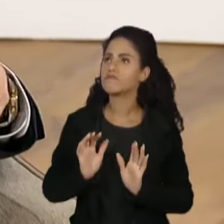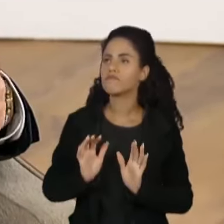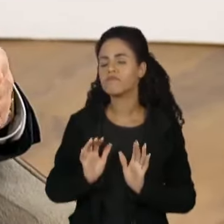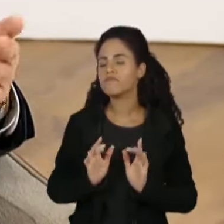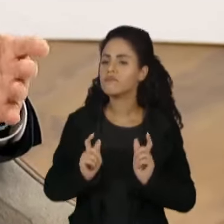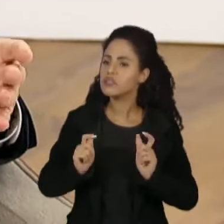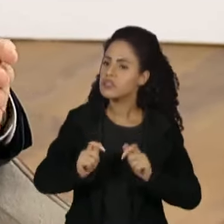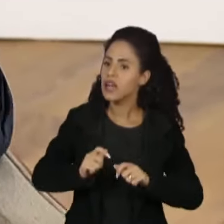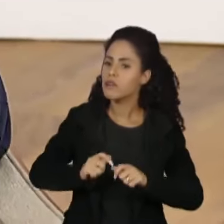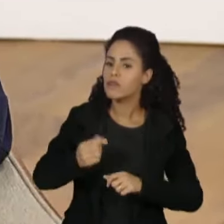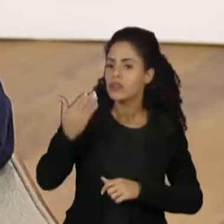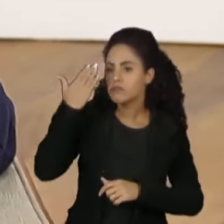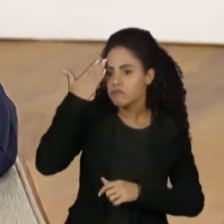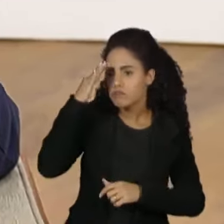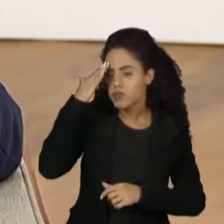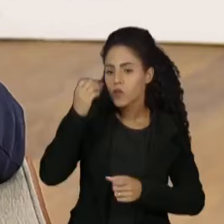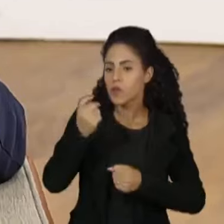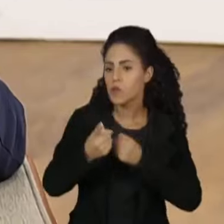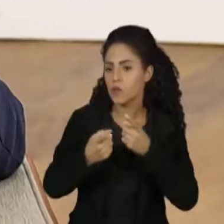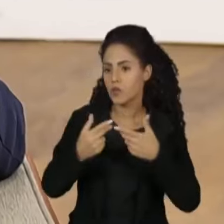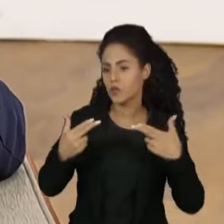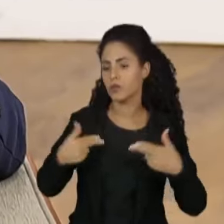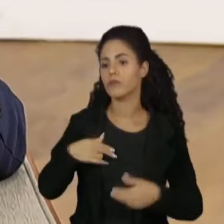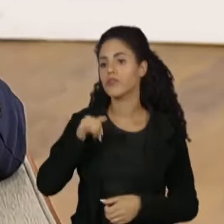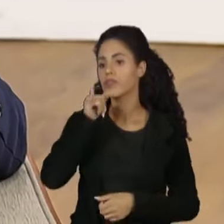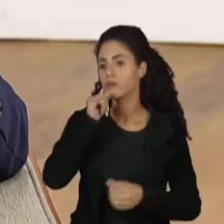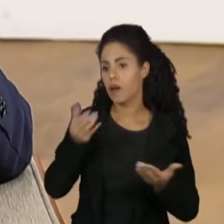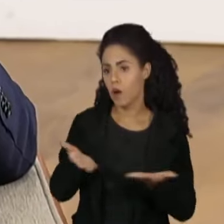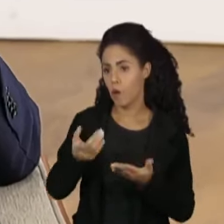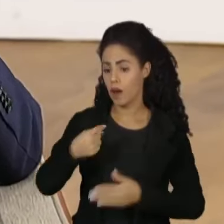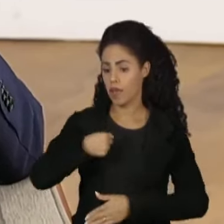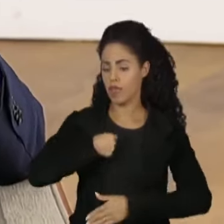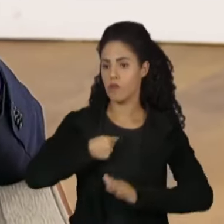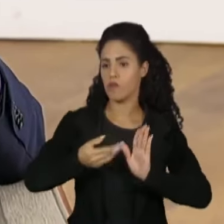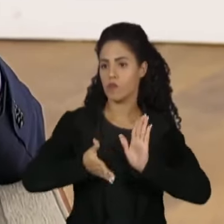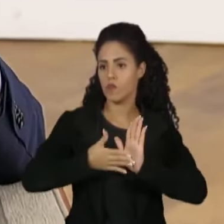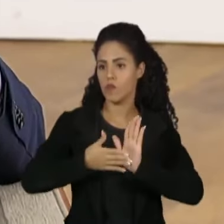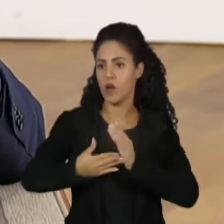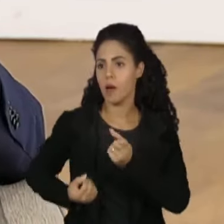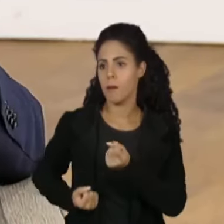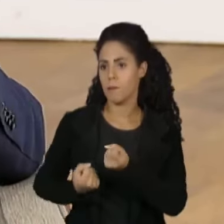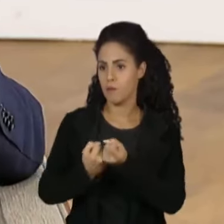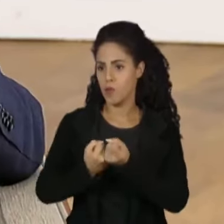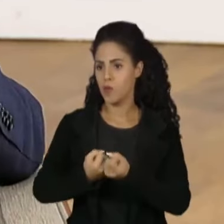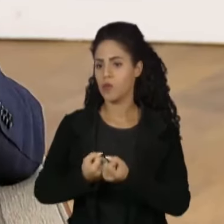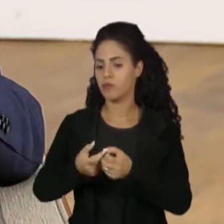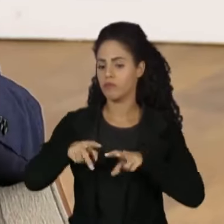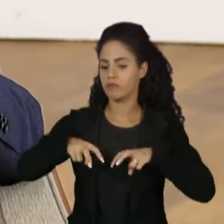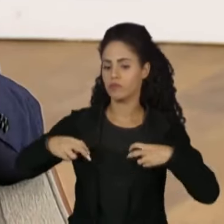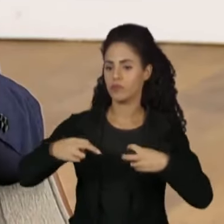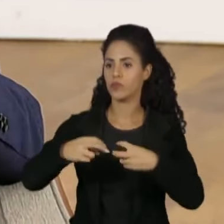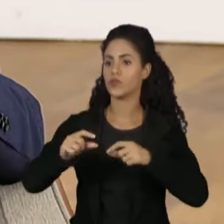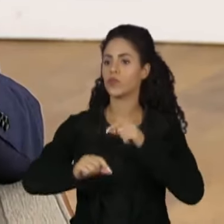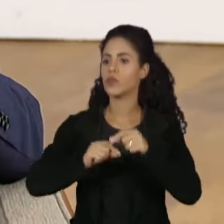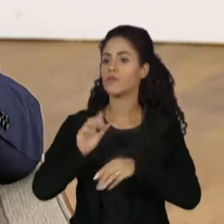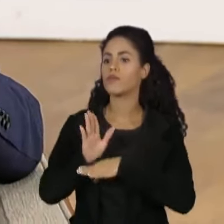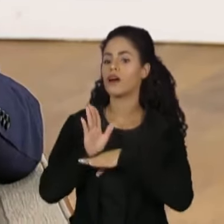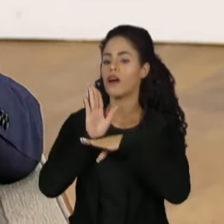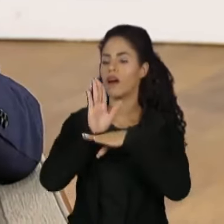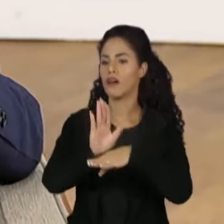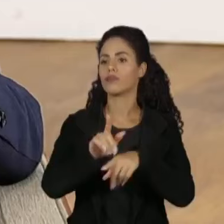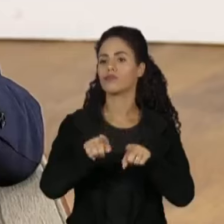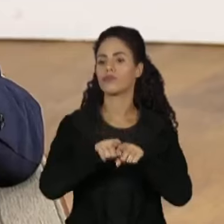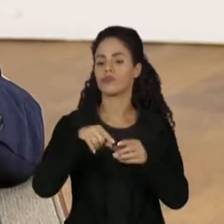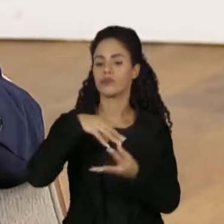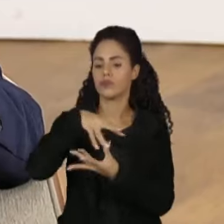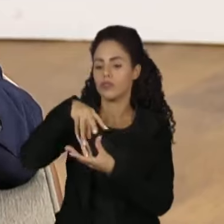ser aprimorado. Por exemplo, eu agora estou propondo e estou tendo o apoio dos colegas para ajudar a imprensa e a